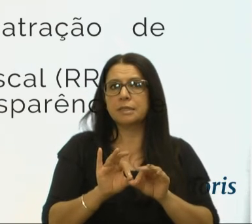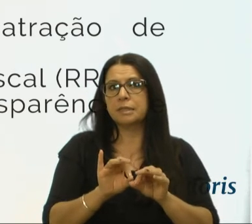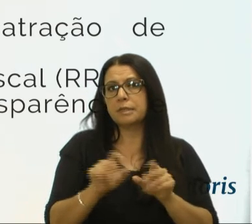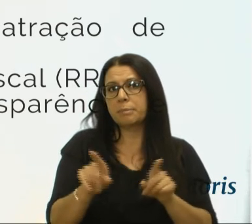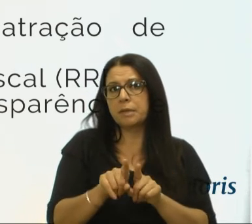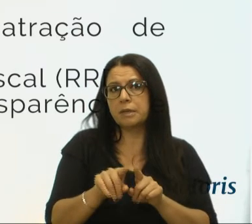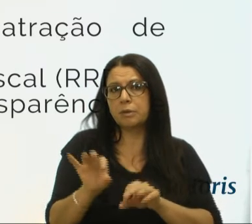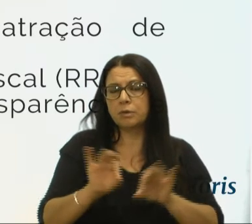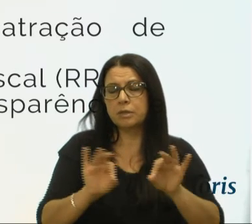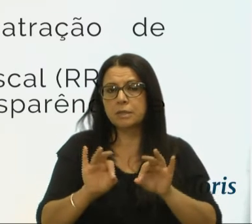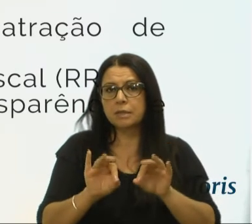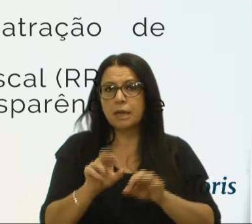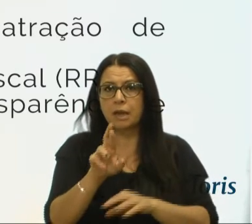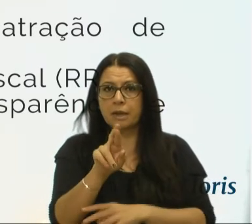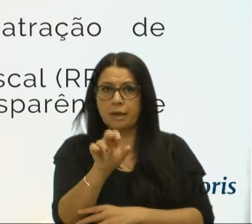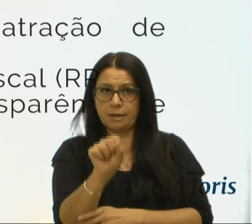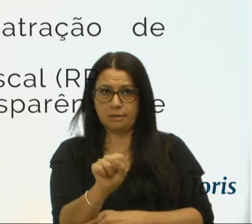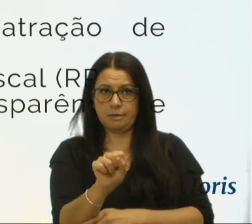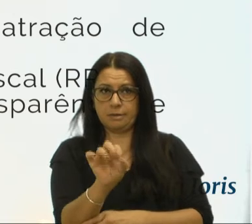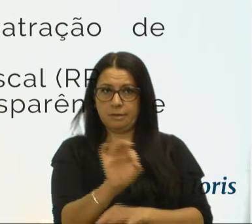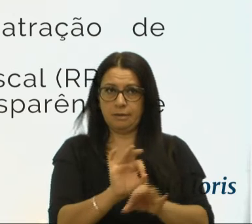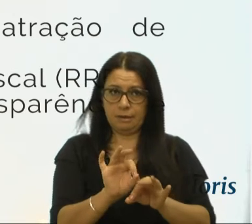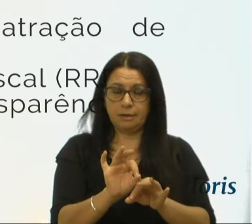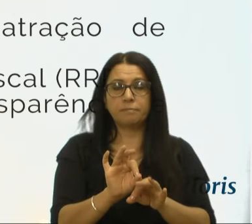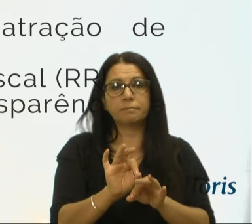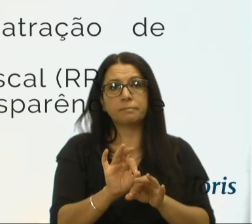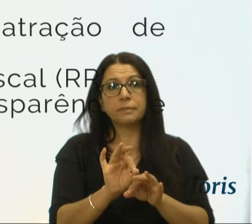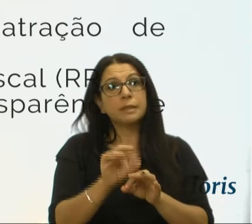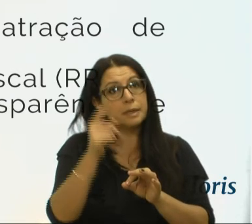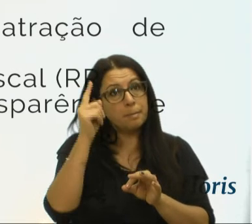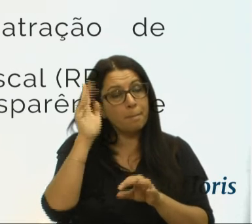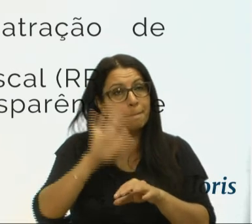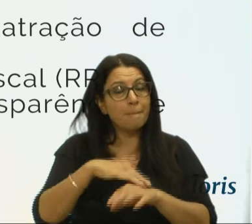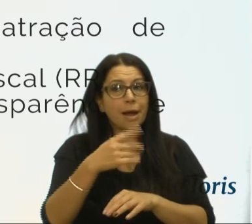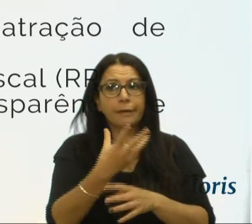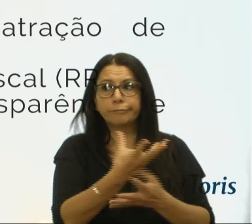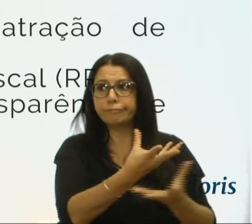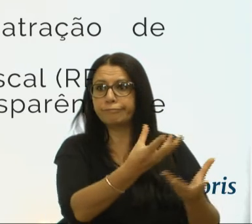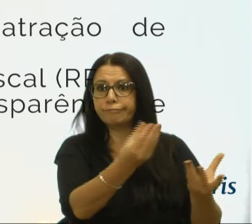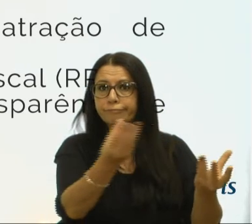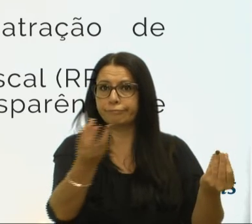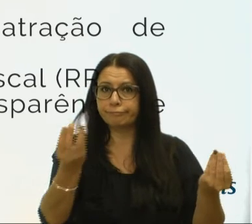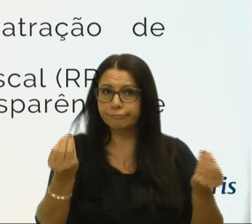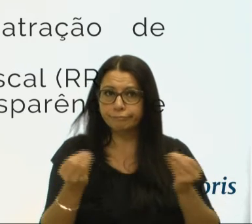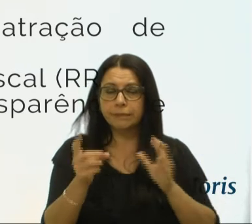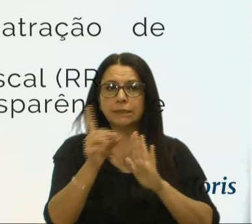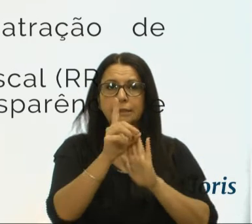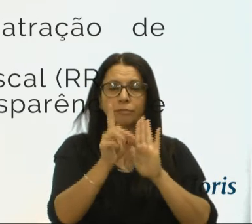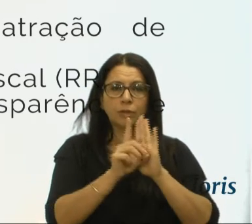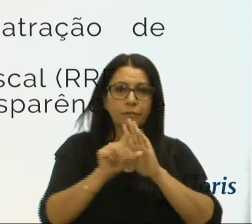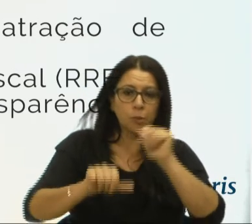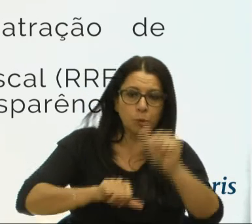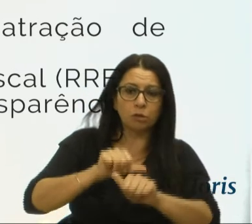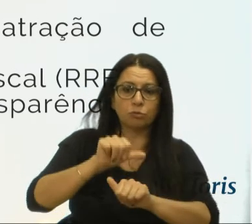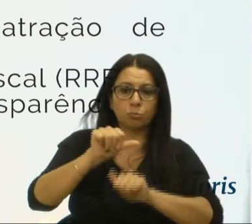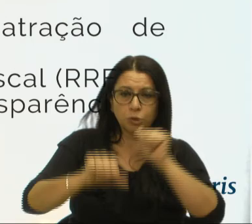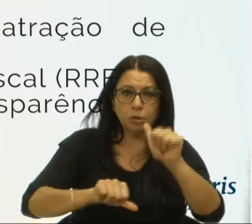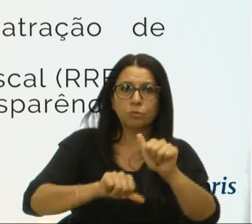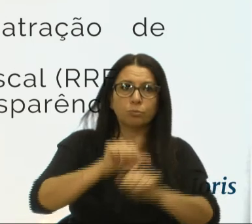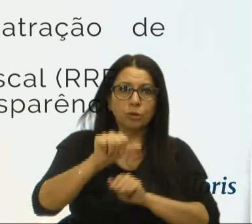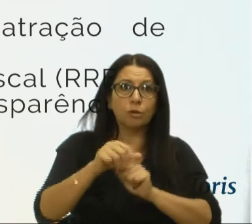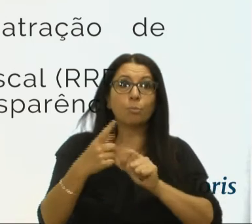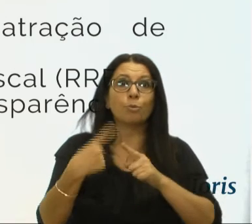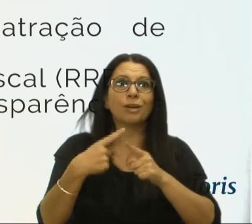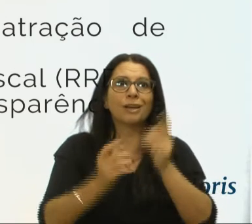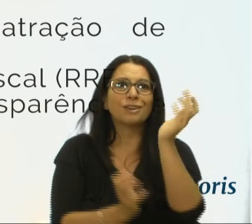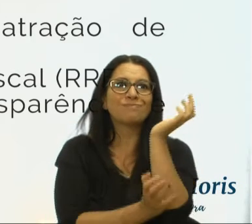notícia através da imprensa, inclusive, né, de mais de centenas de decretos que foram revogados porque eles